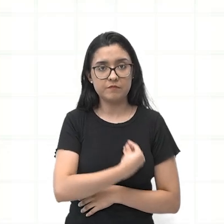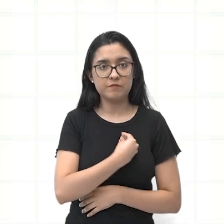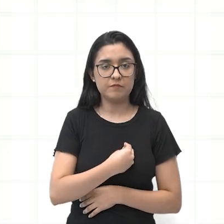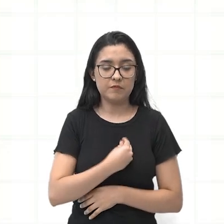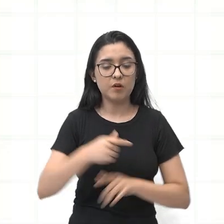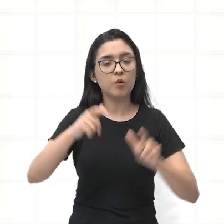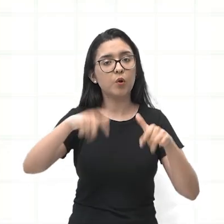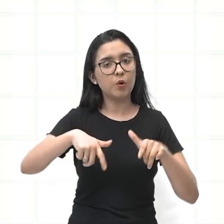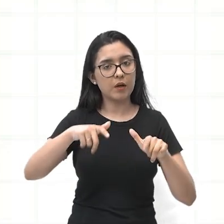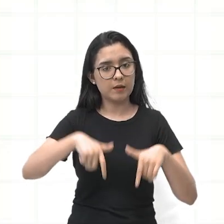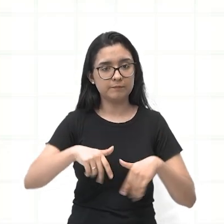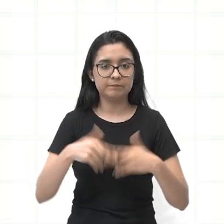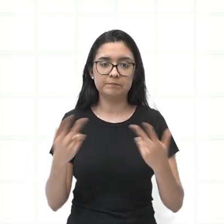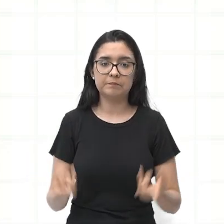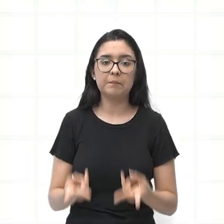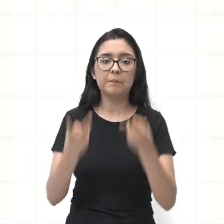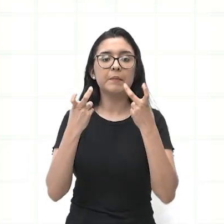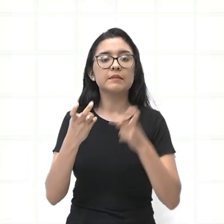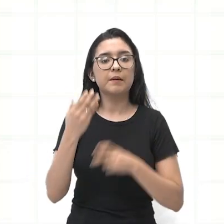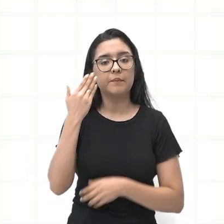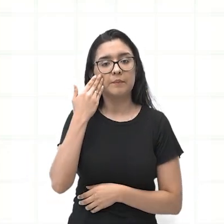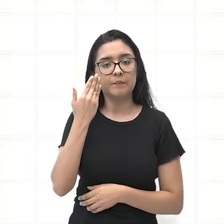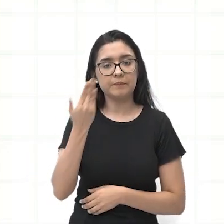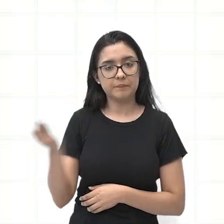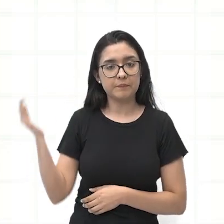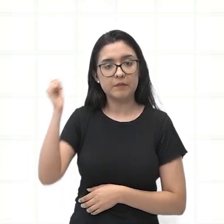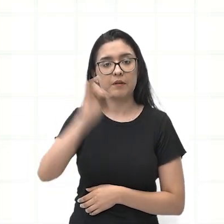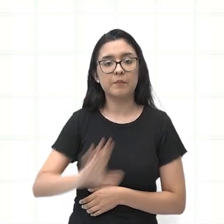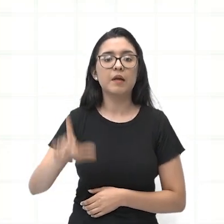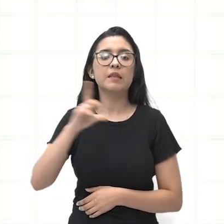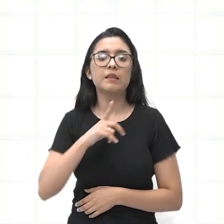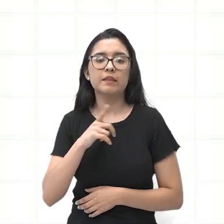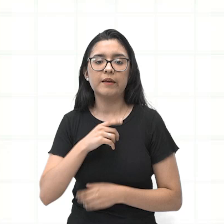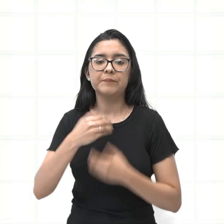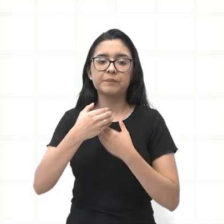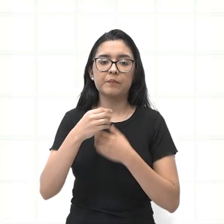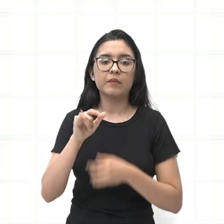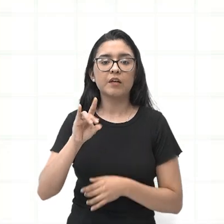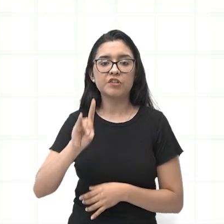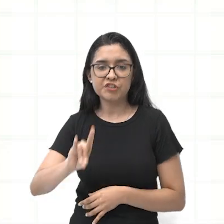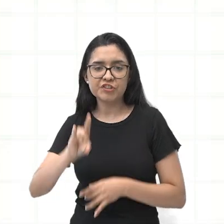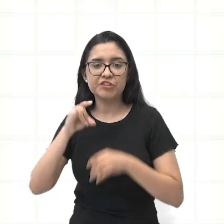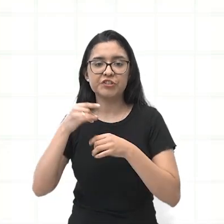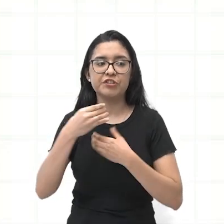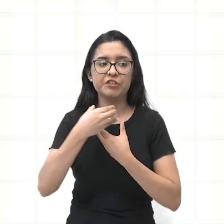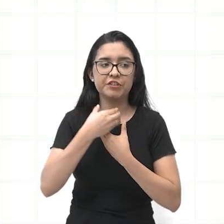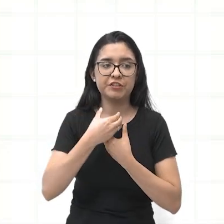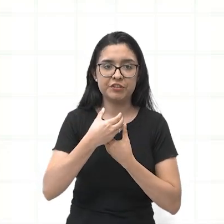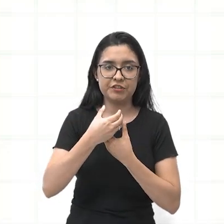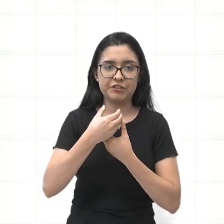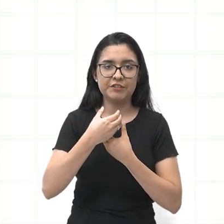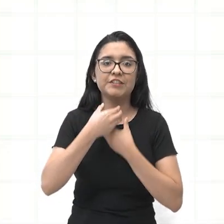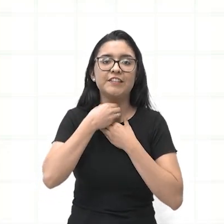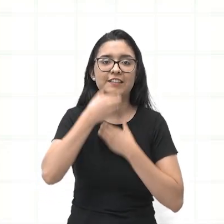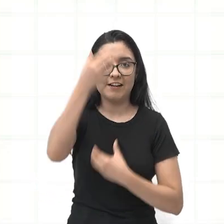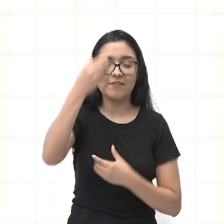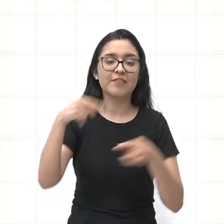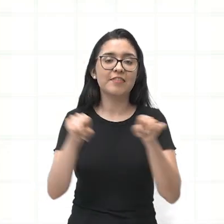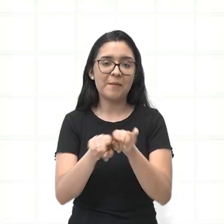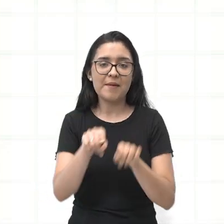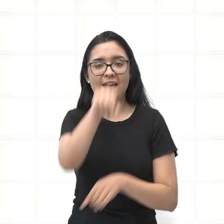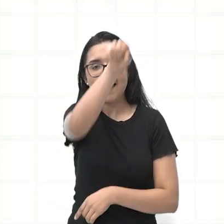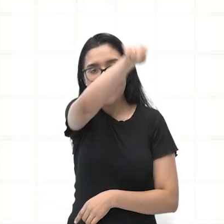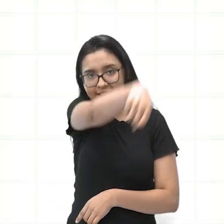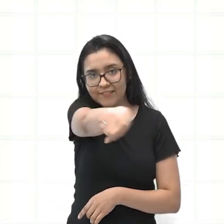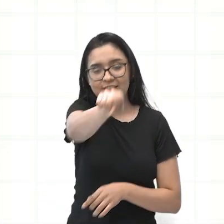região. Você observa aí na imagem, temos girafas e elefantes. E no ecossistema vai